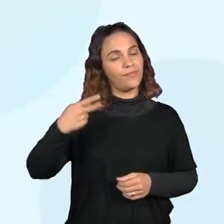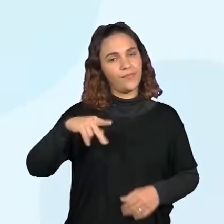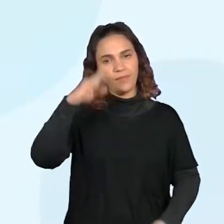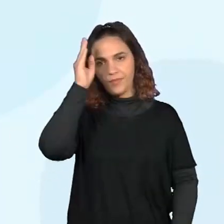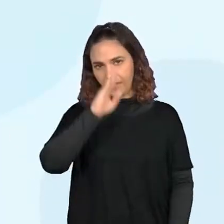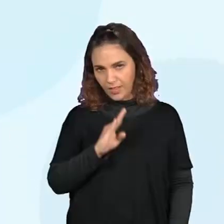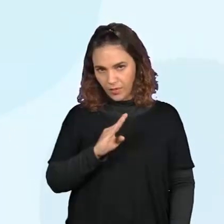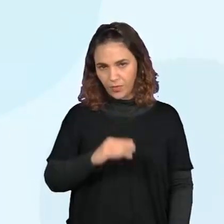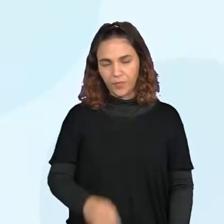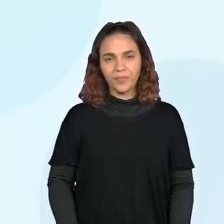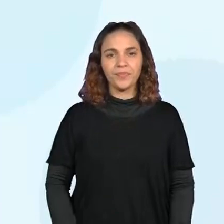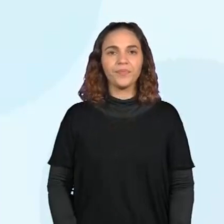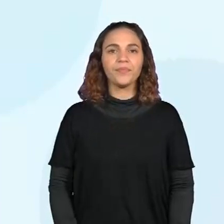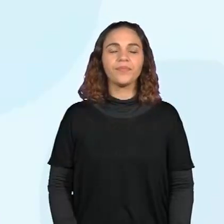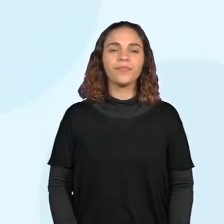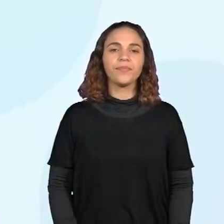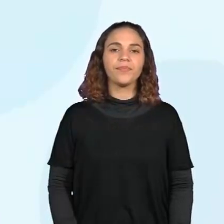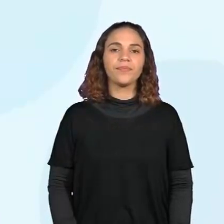Brasil.